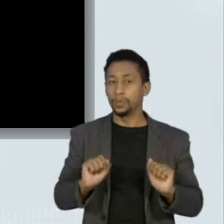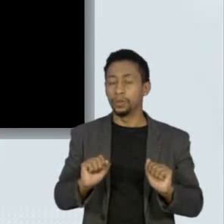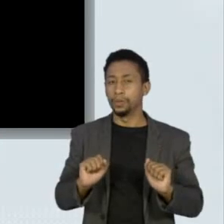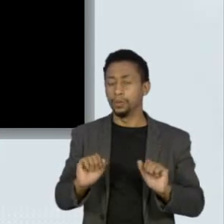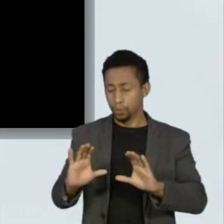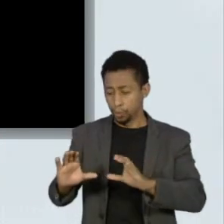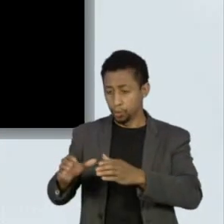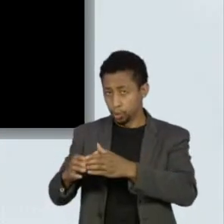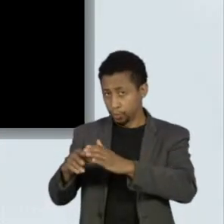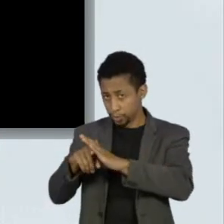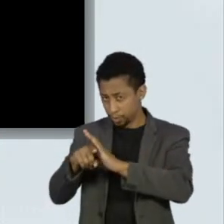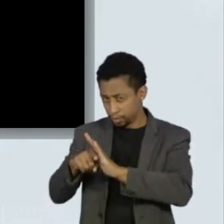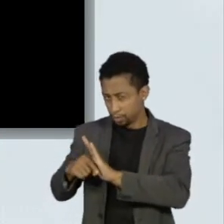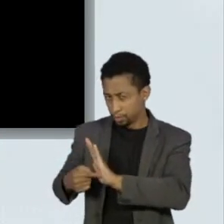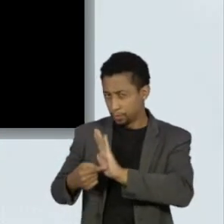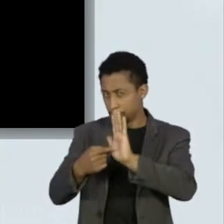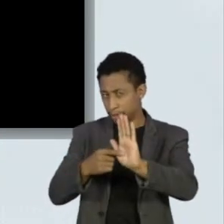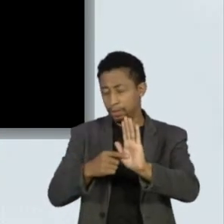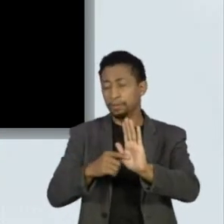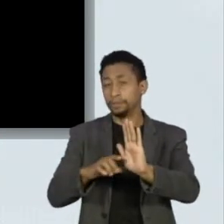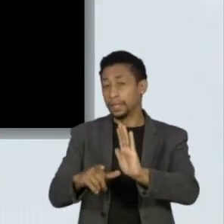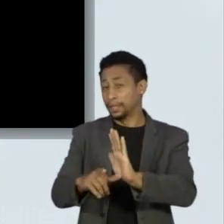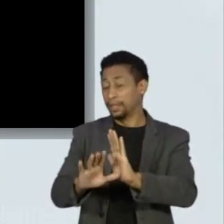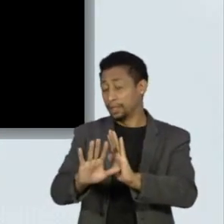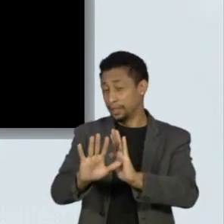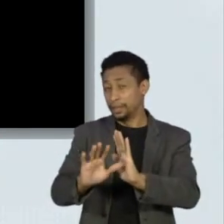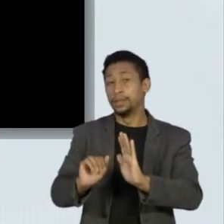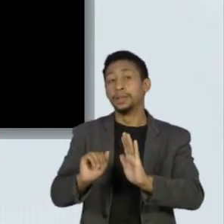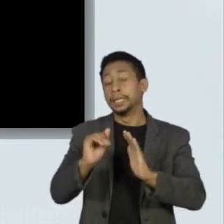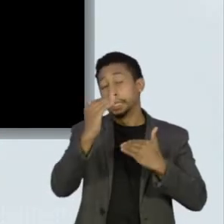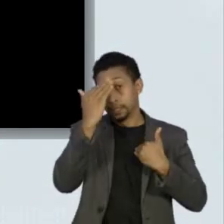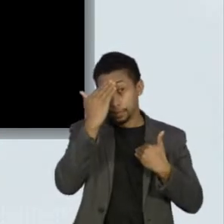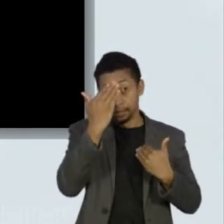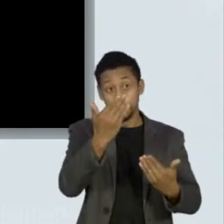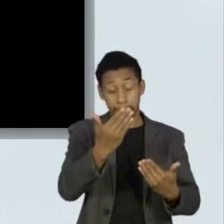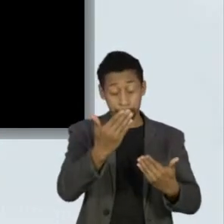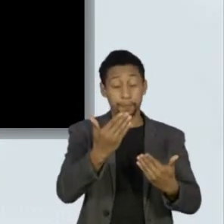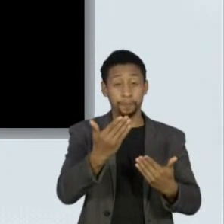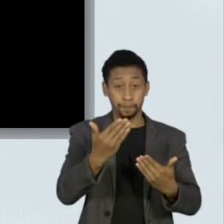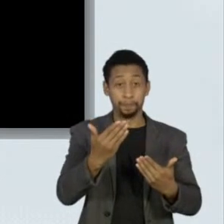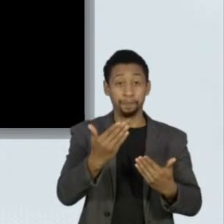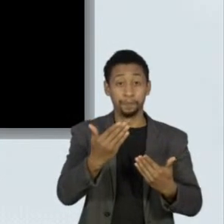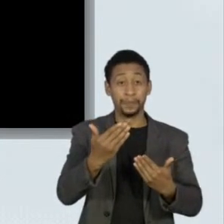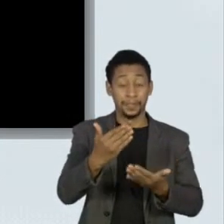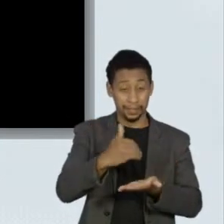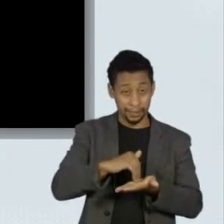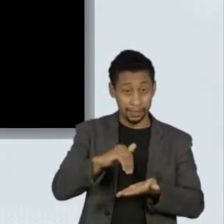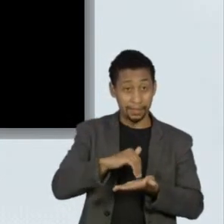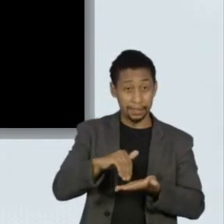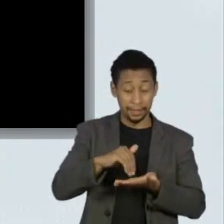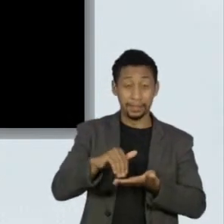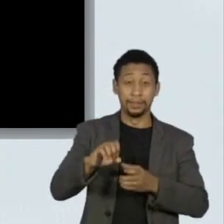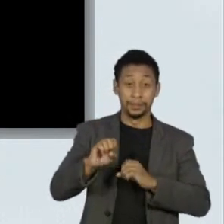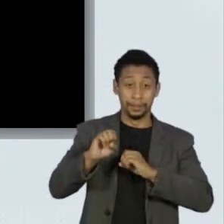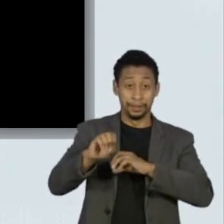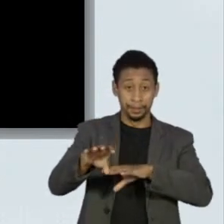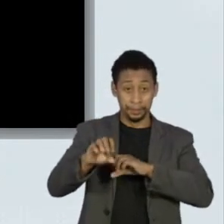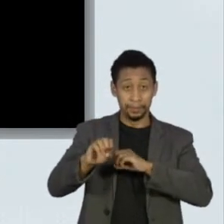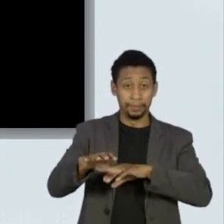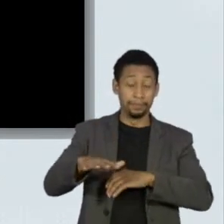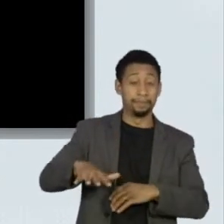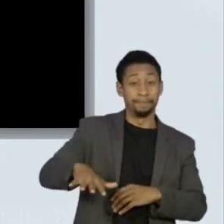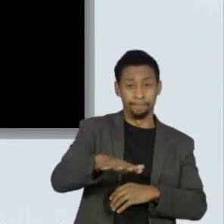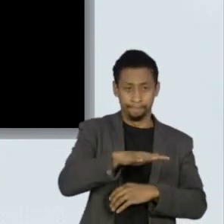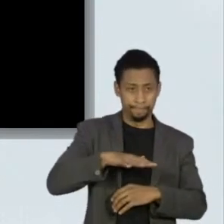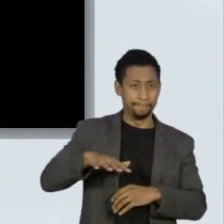quero agradecer ao Governo do Estado de São Paulo, à Secretaria do Estado de Saúde, por permitirem ao Instituto Butantan continuar com